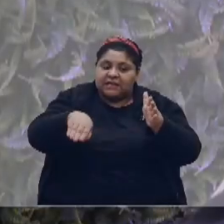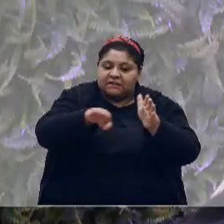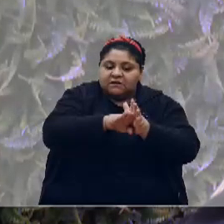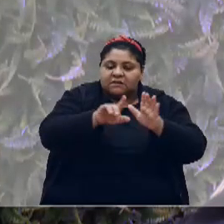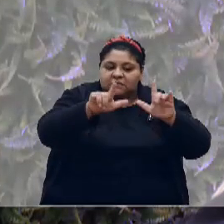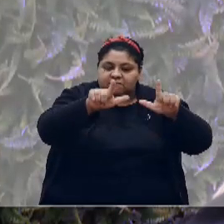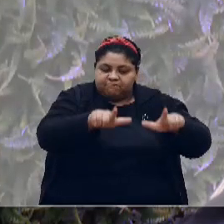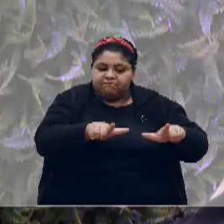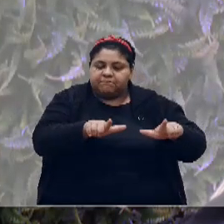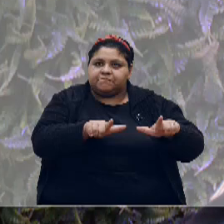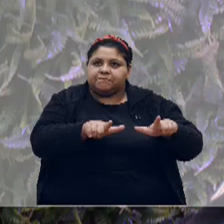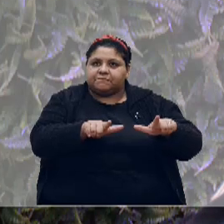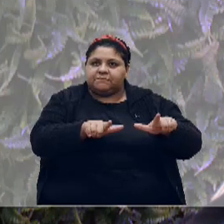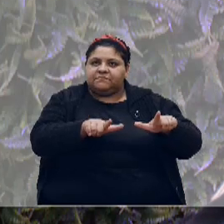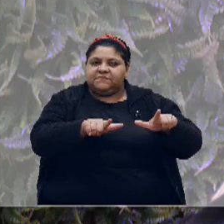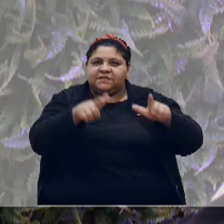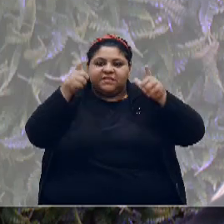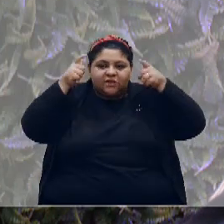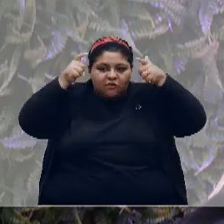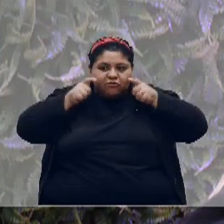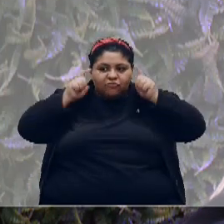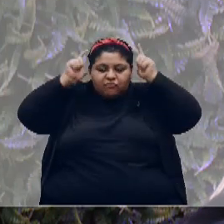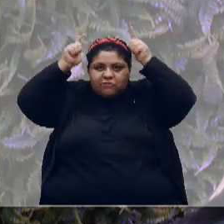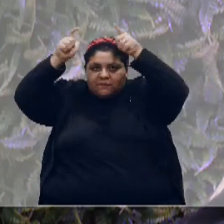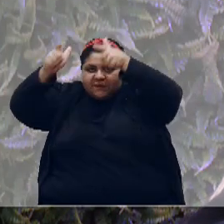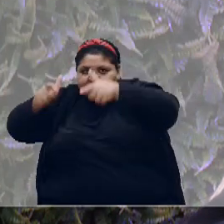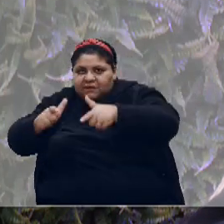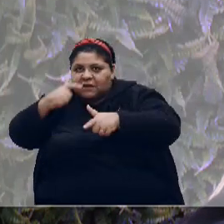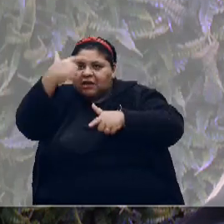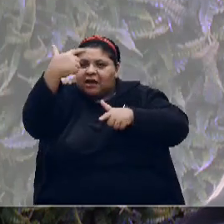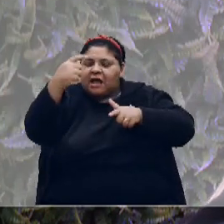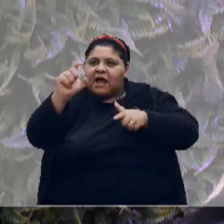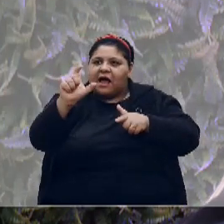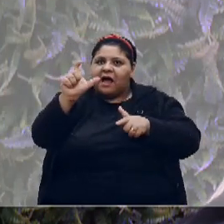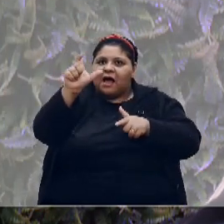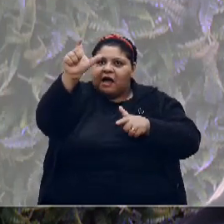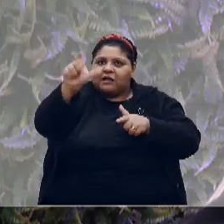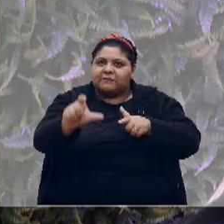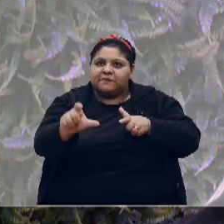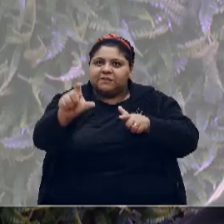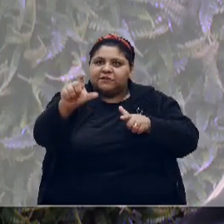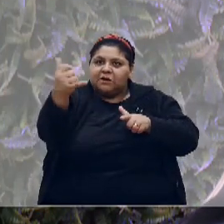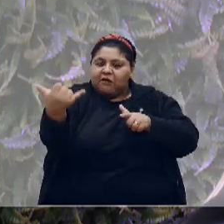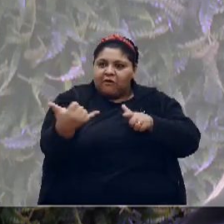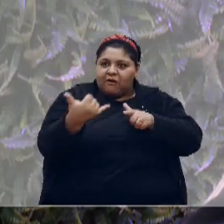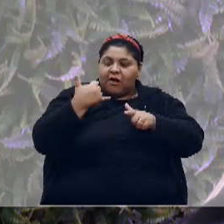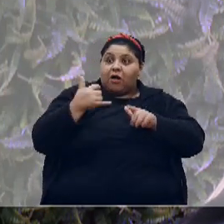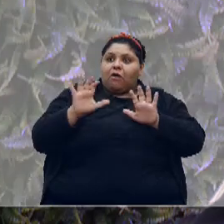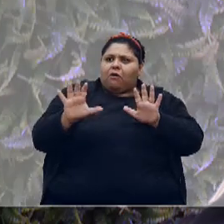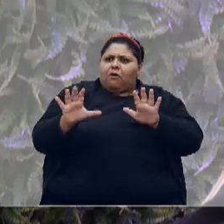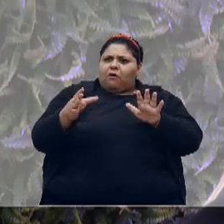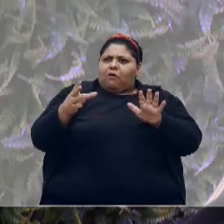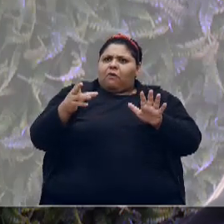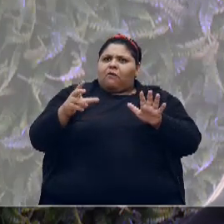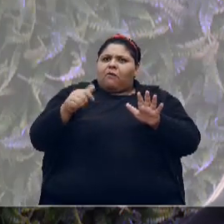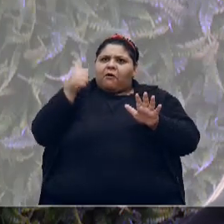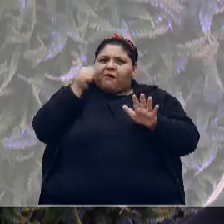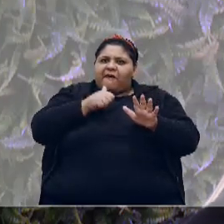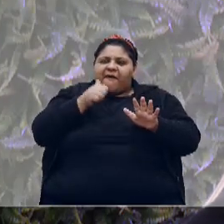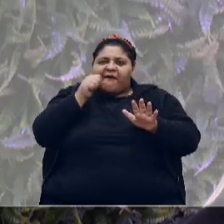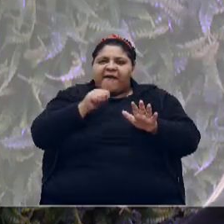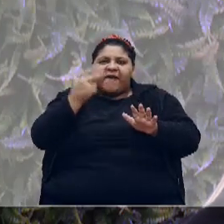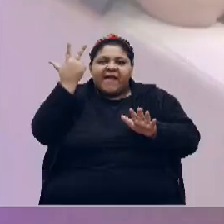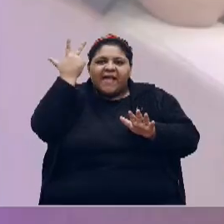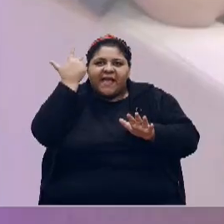local, tira o capacete e as pessoas dizem: é uma mulher. É muito gostoso, porque é tão comum as